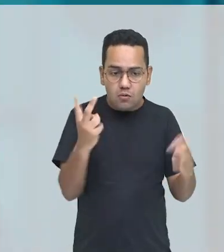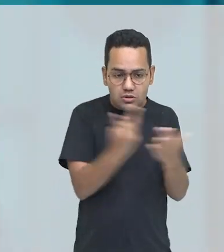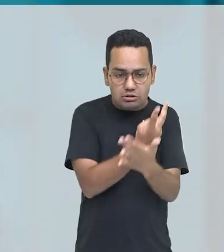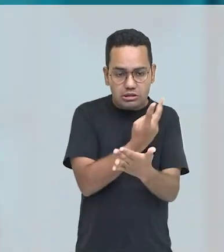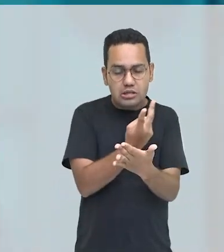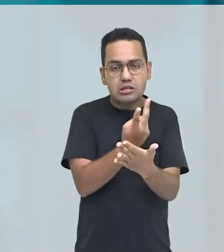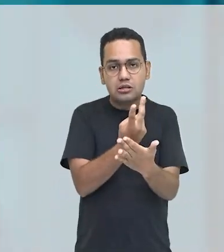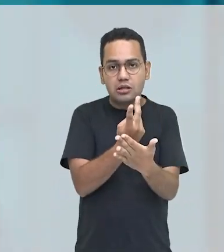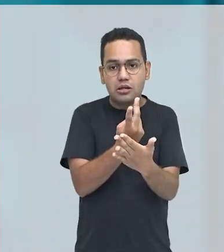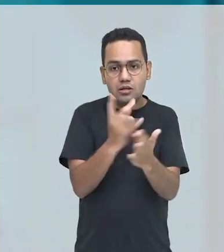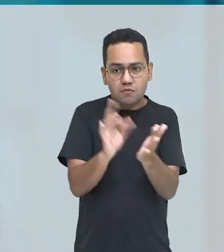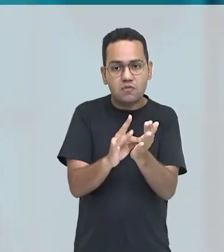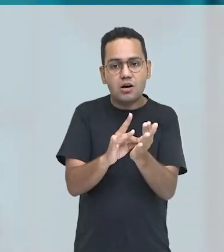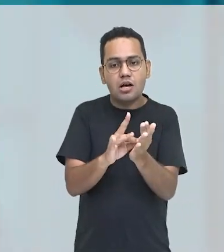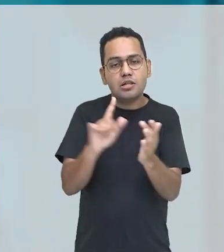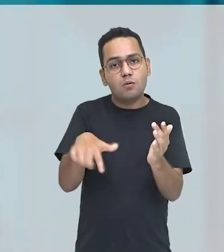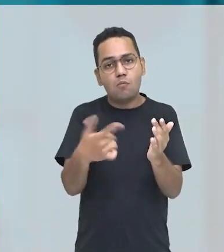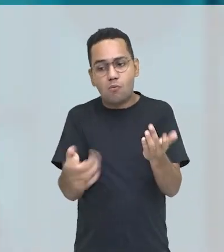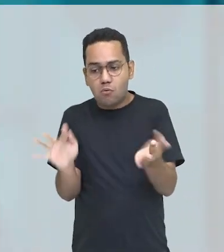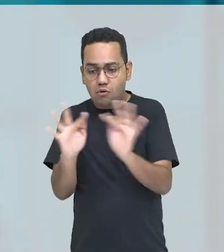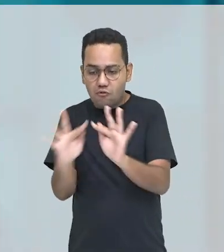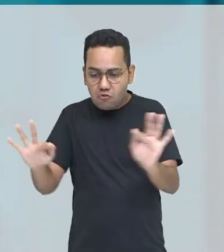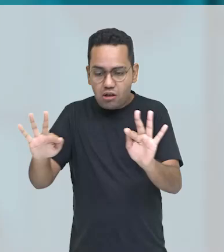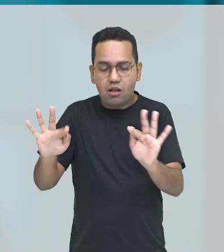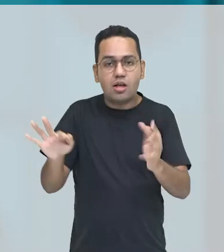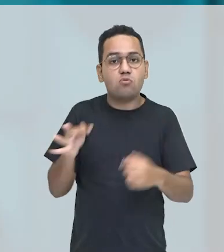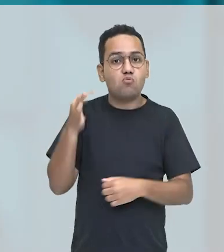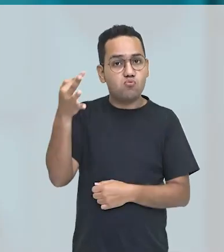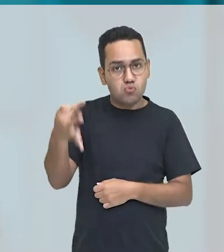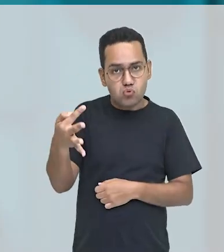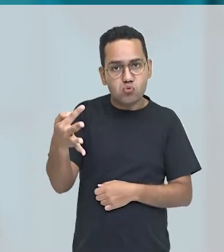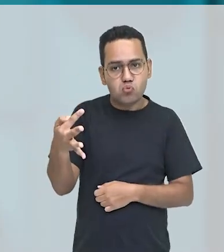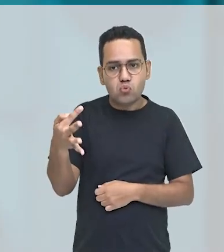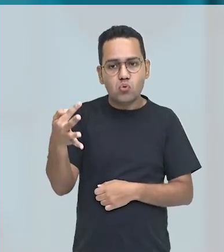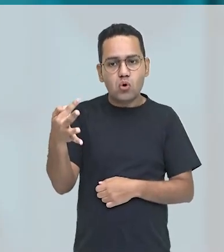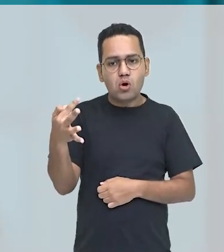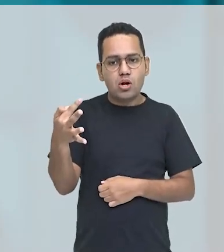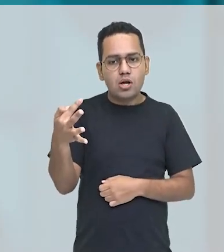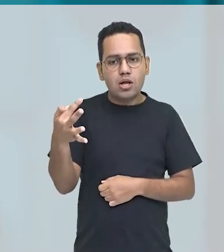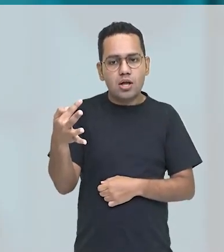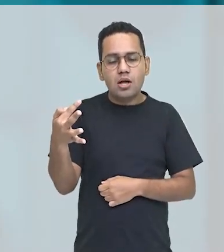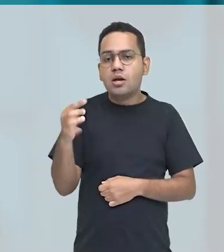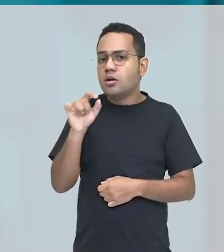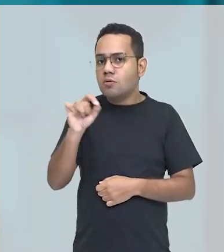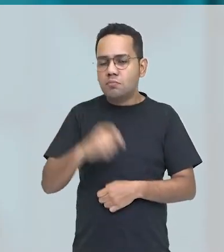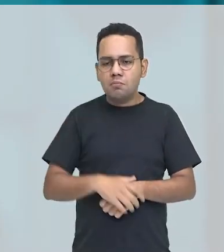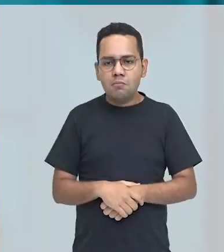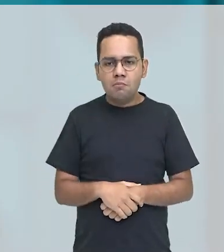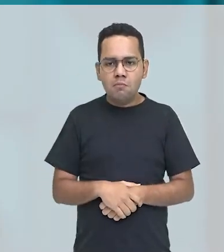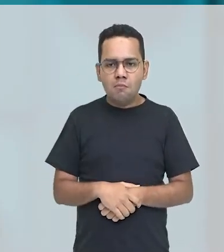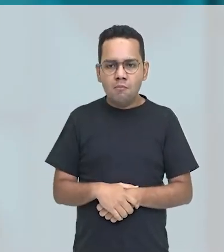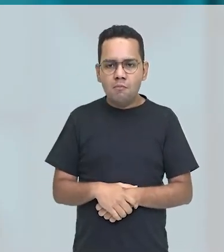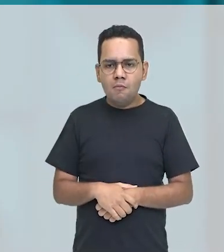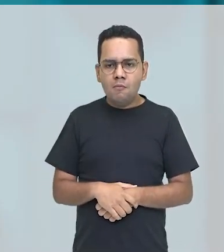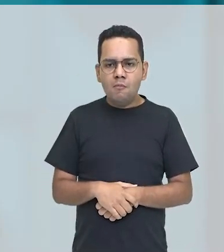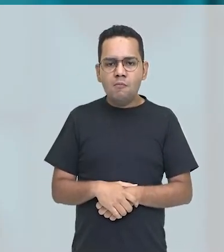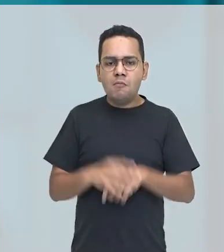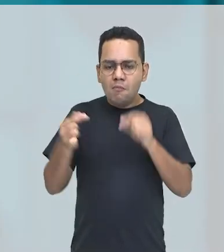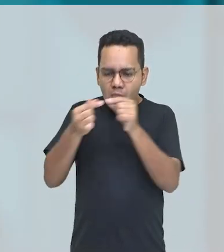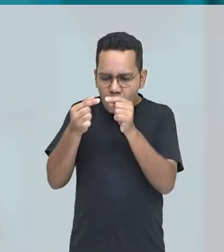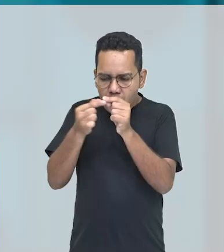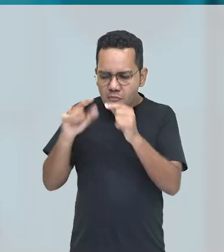teremos uma oração, né? Uma outra oração no futuro que também vai indicar que essa ação futura poderá